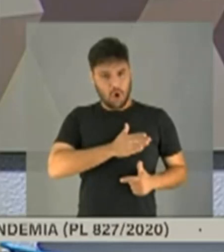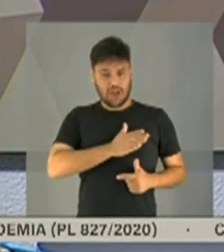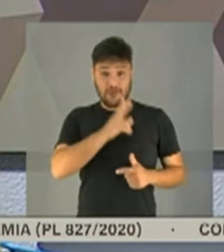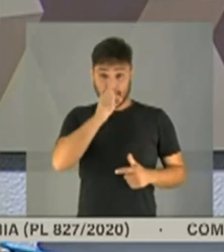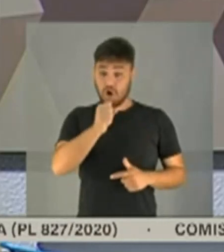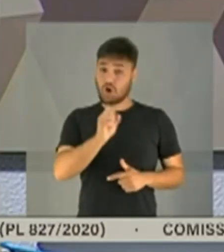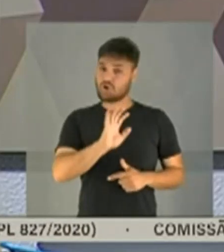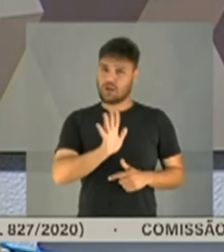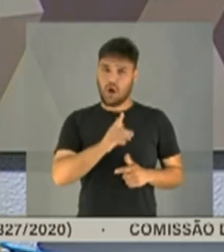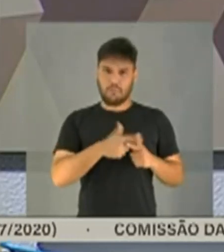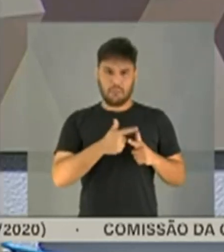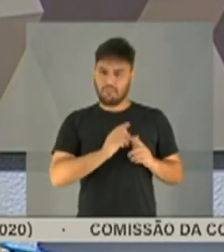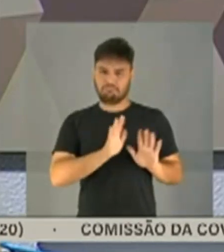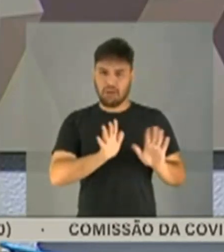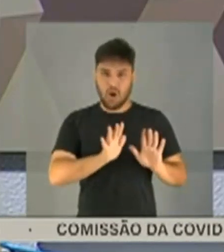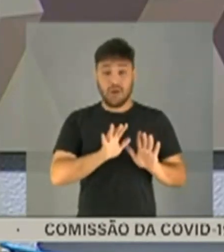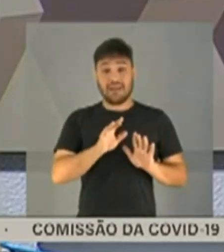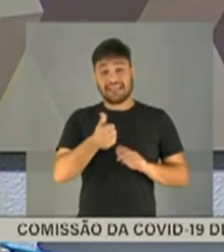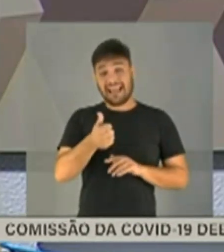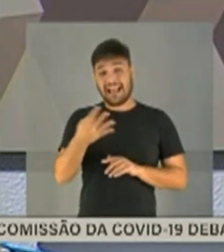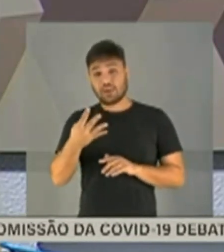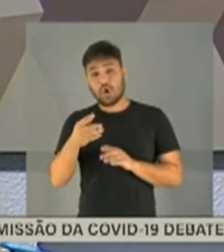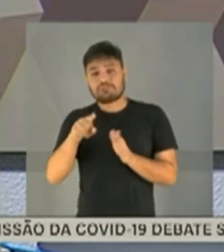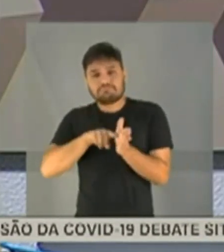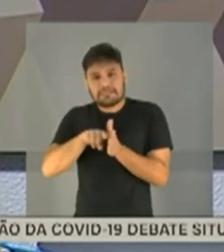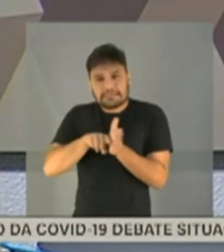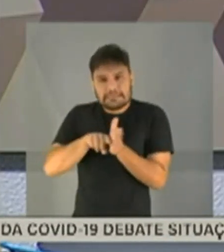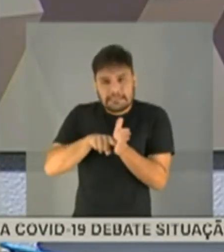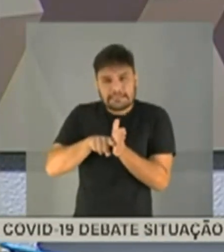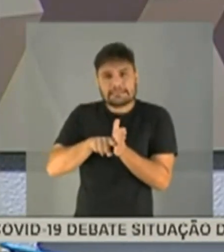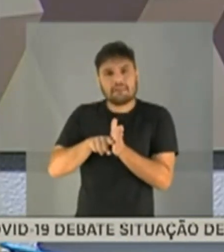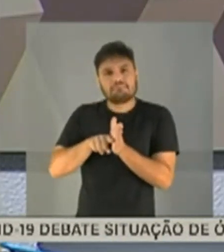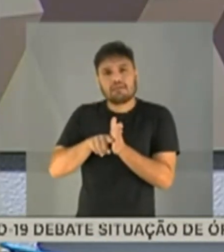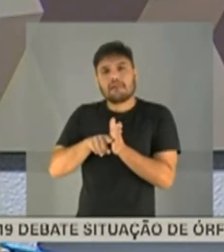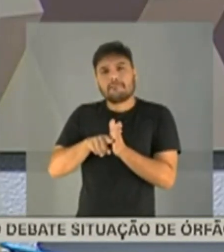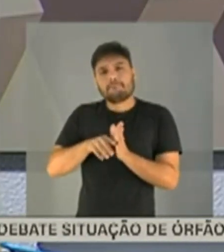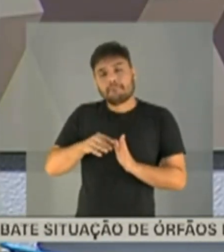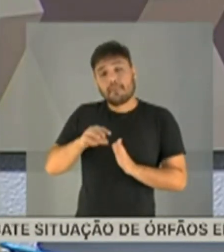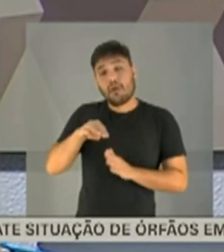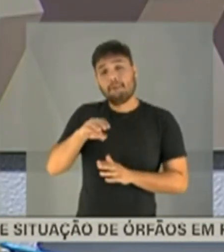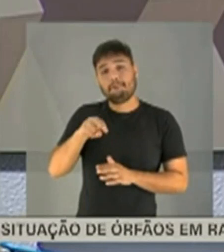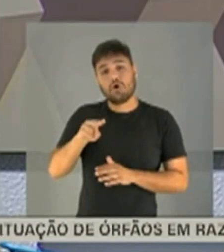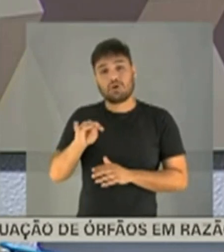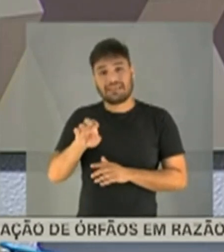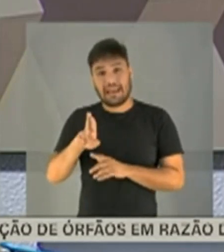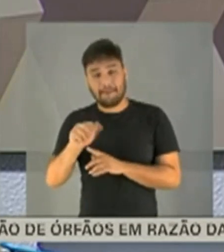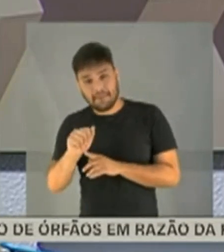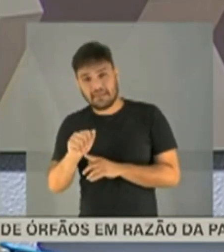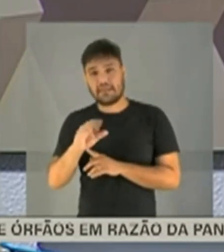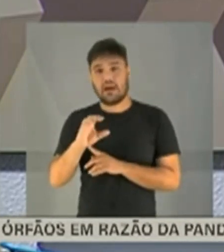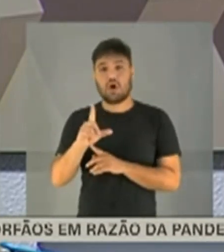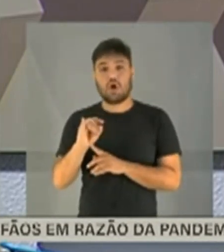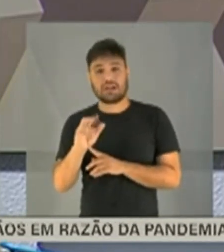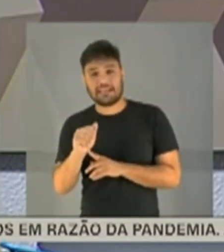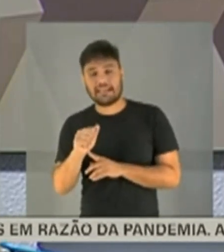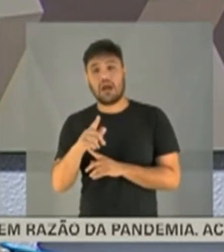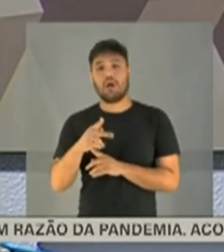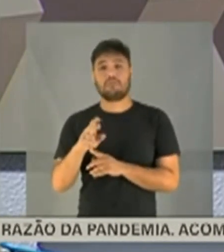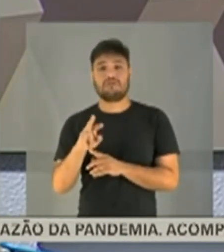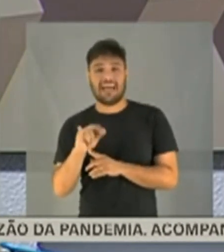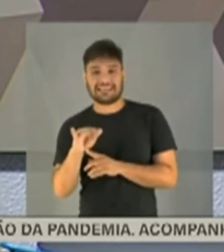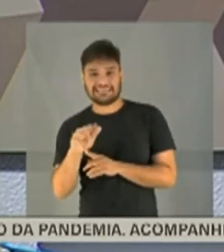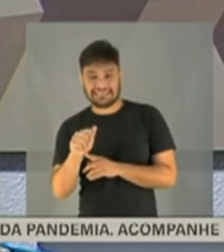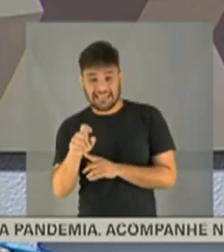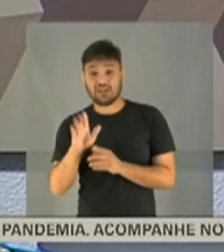Pelo contrário, nós temos 14 ensaios clínicos randomizados de monoterapia com hidroxicloroquina ou profilaxia com